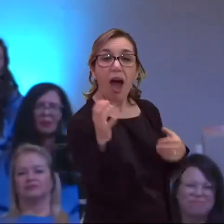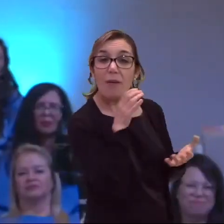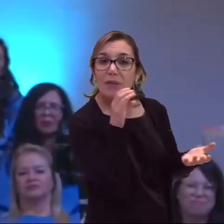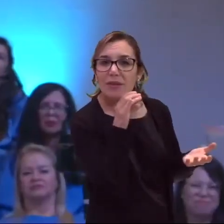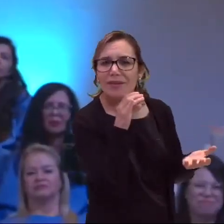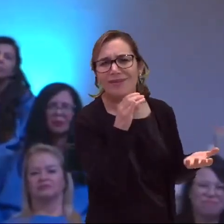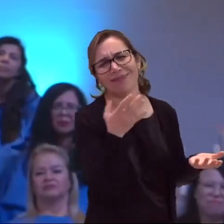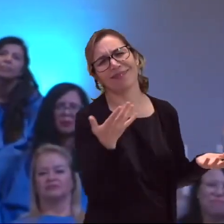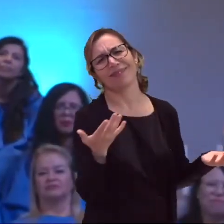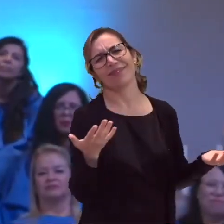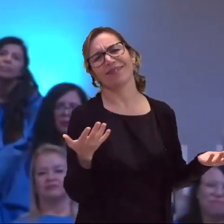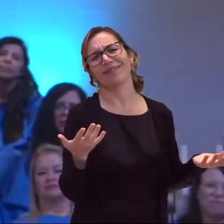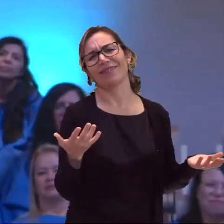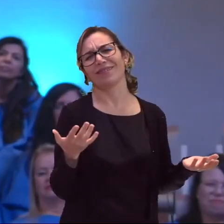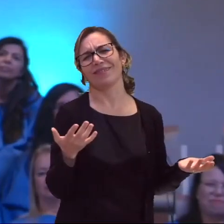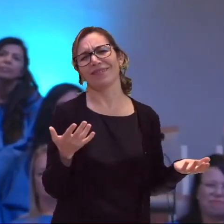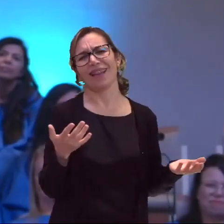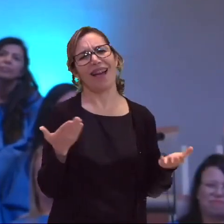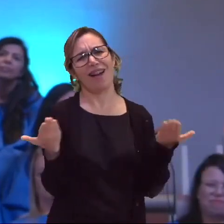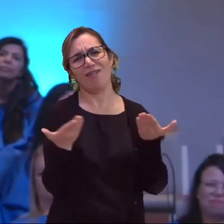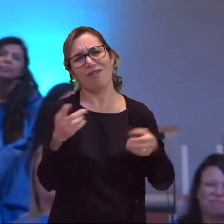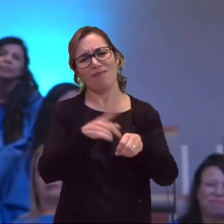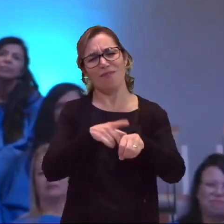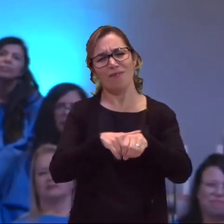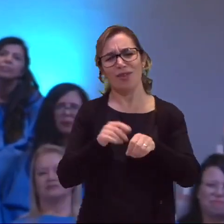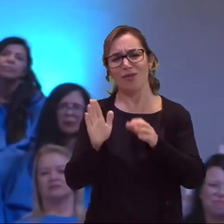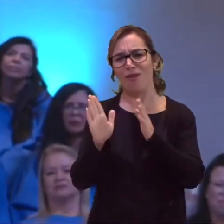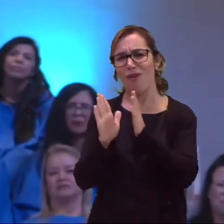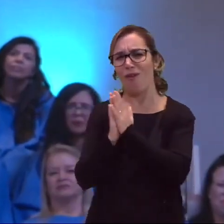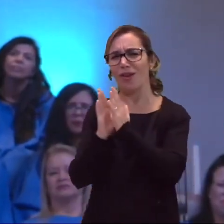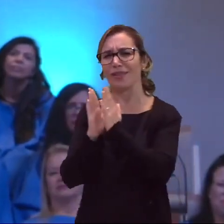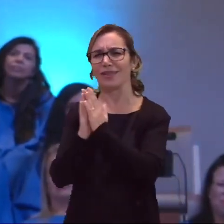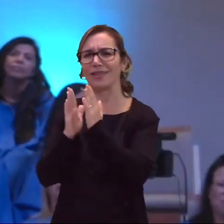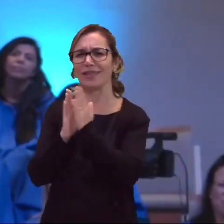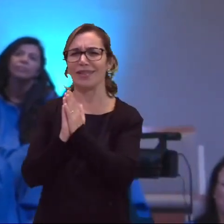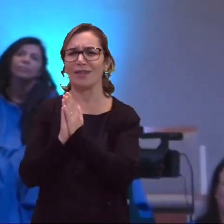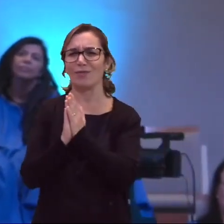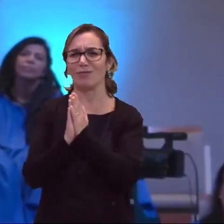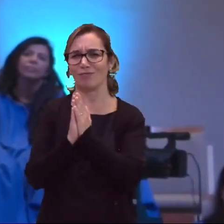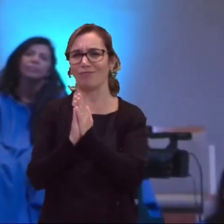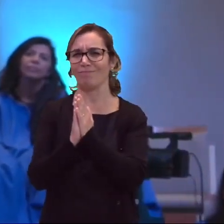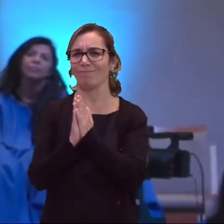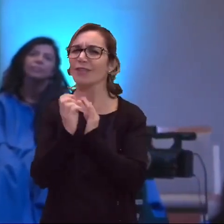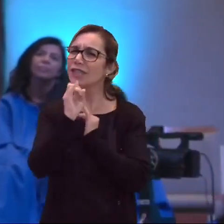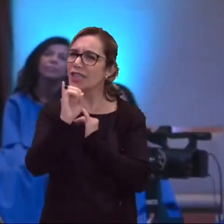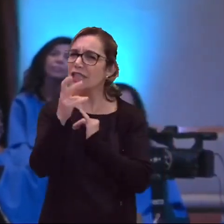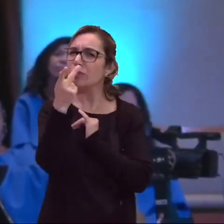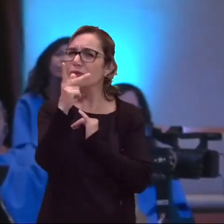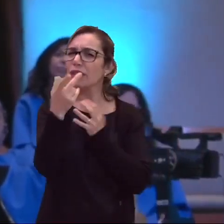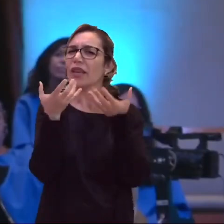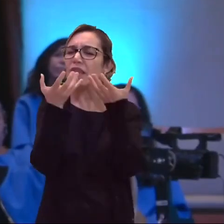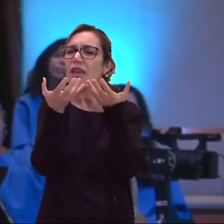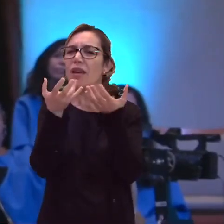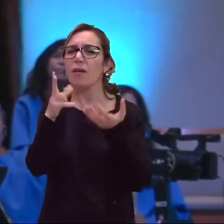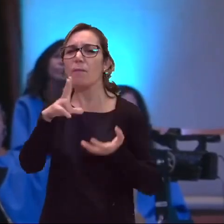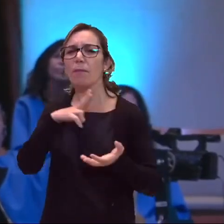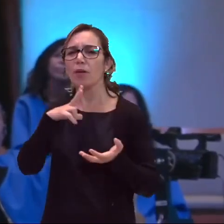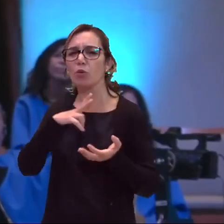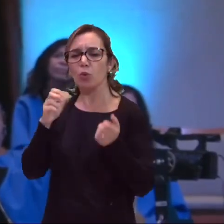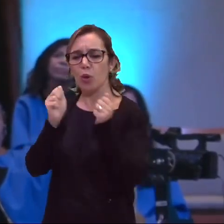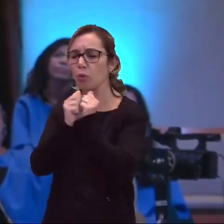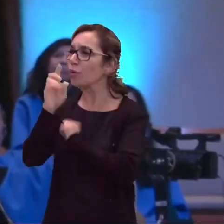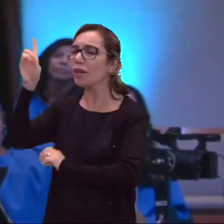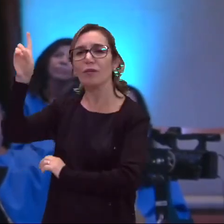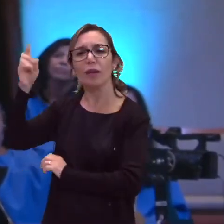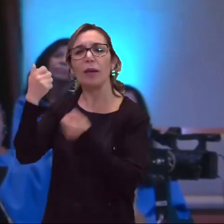isso que Jesus está falando de fechar a porta e se você quer ter intimidade com Deus tem que desligar o telefone